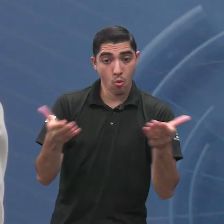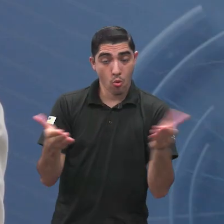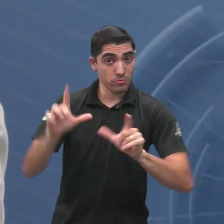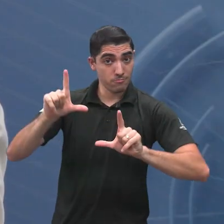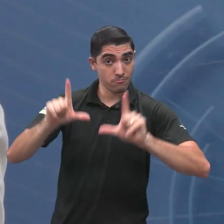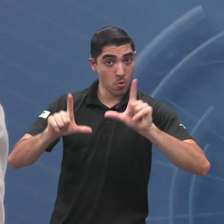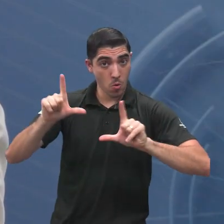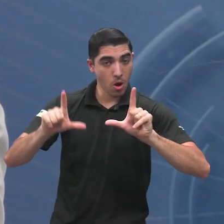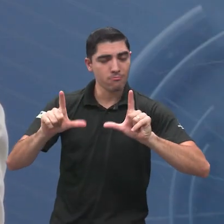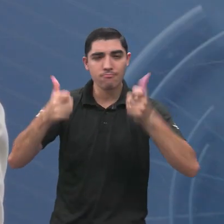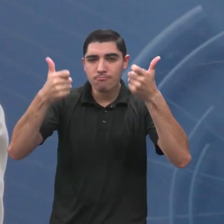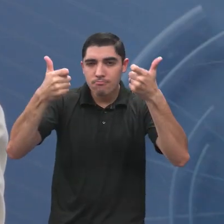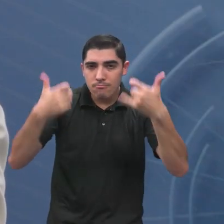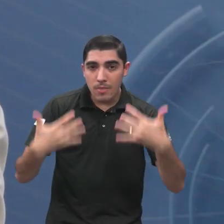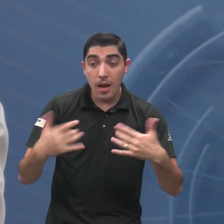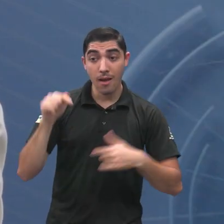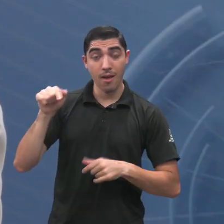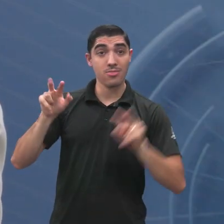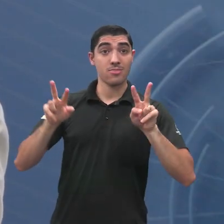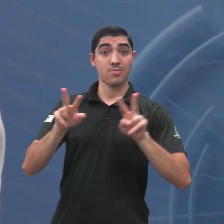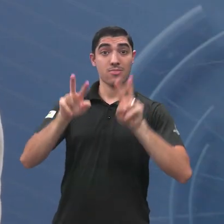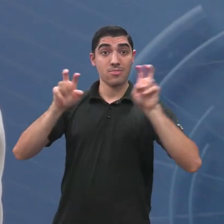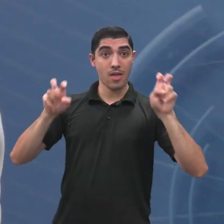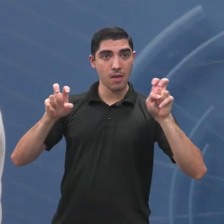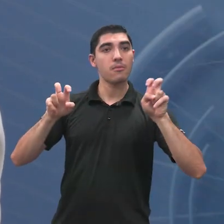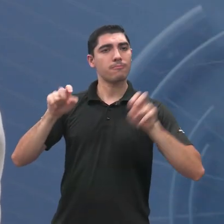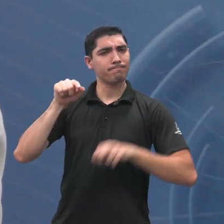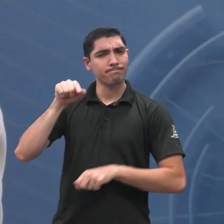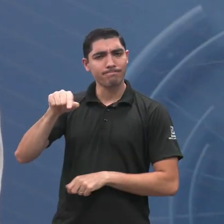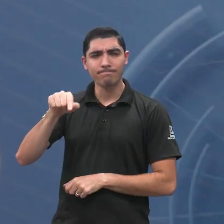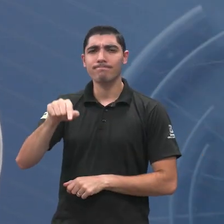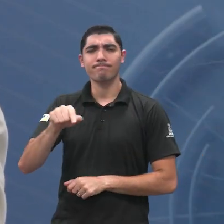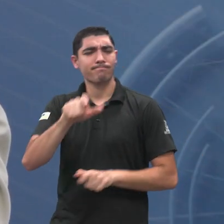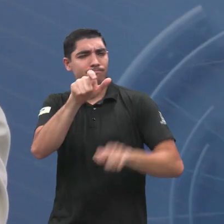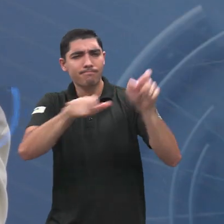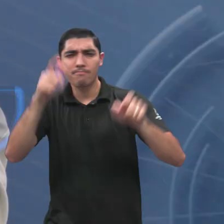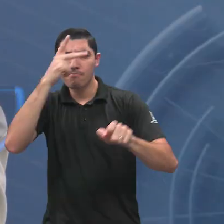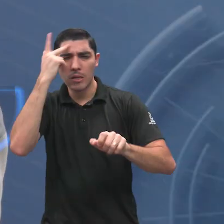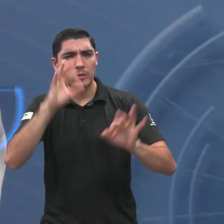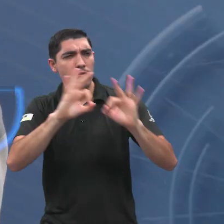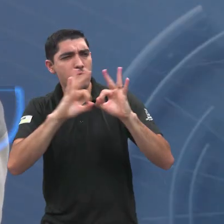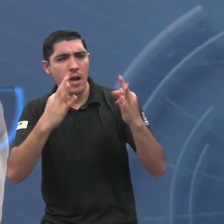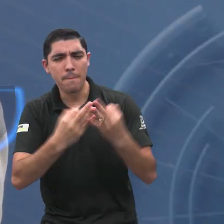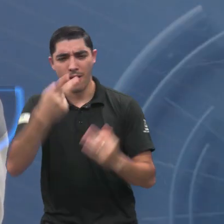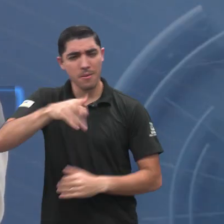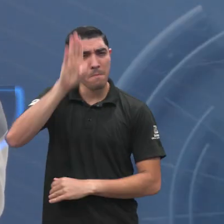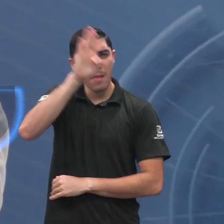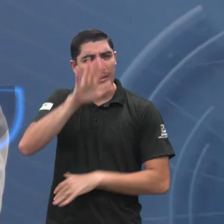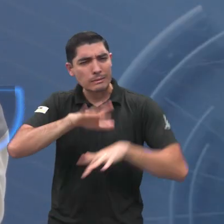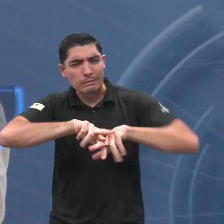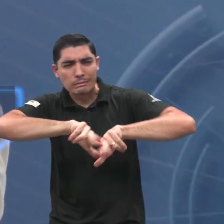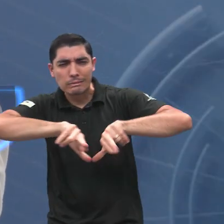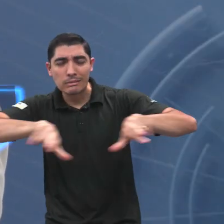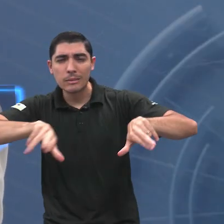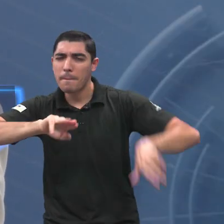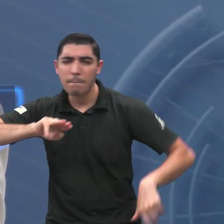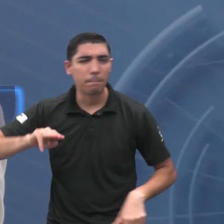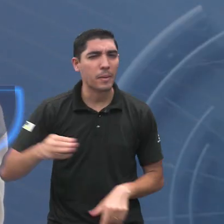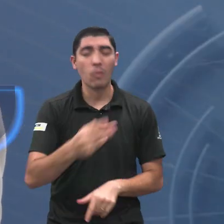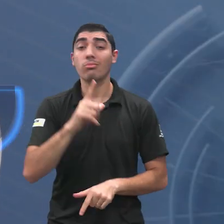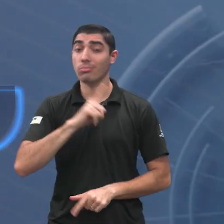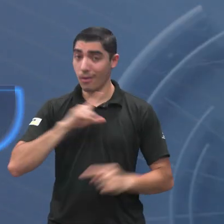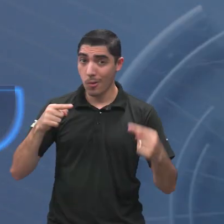a gente vai falar sobre um tema que está presente na vida de milhões de famílias brasileiras, a